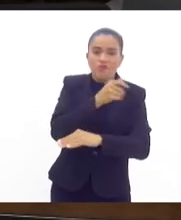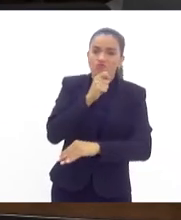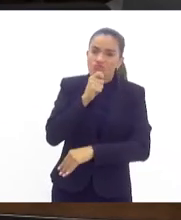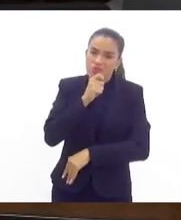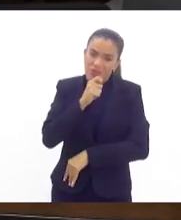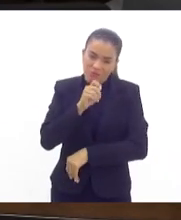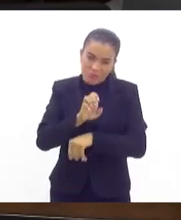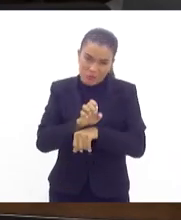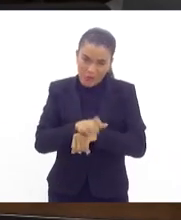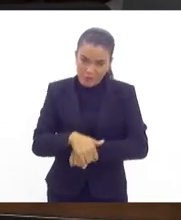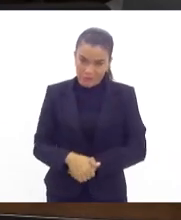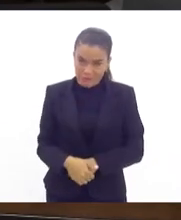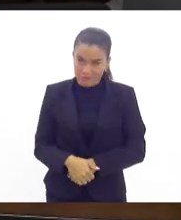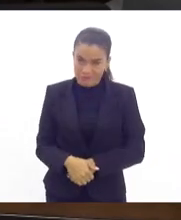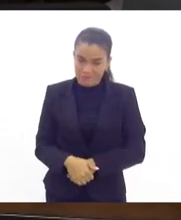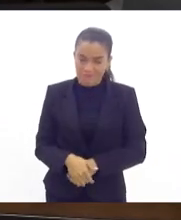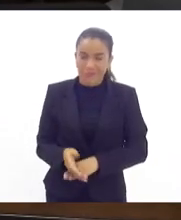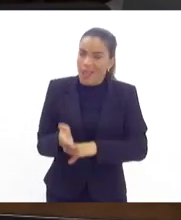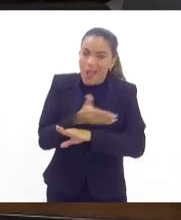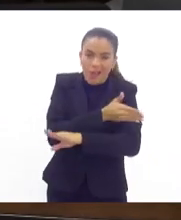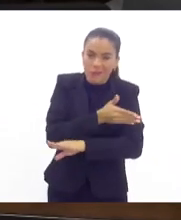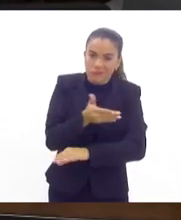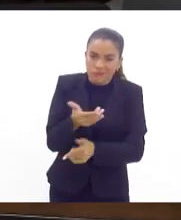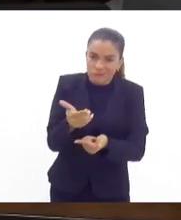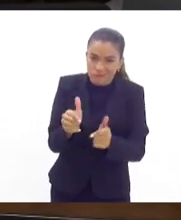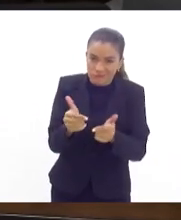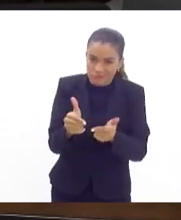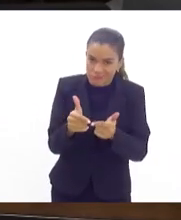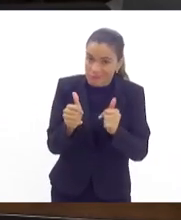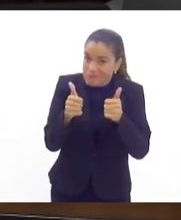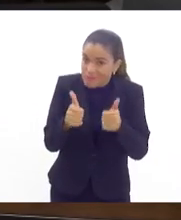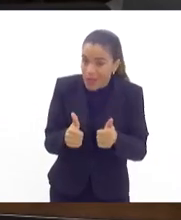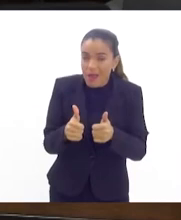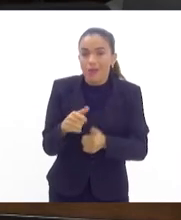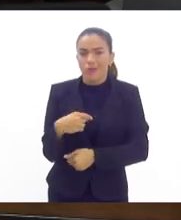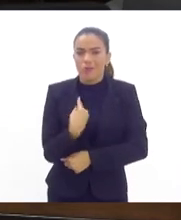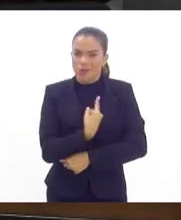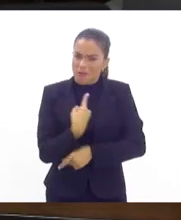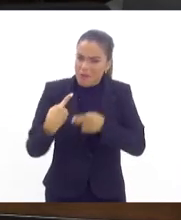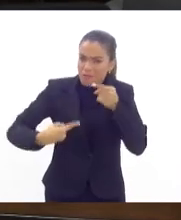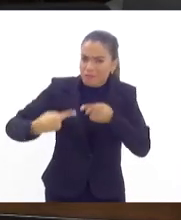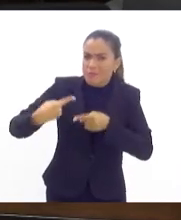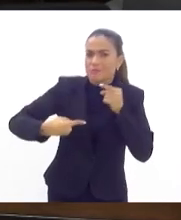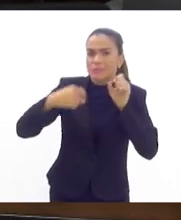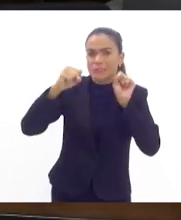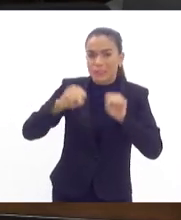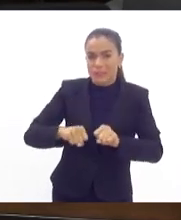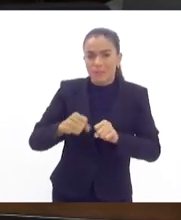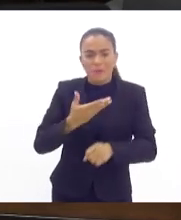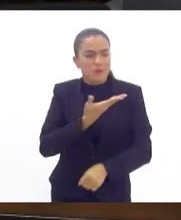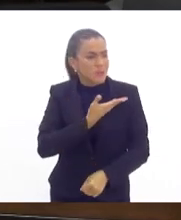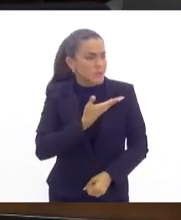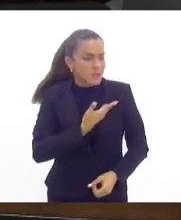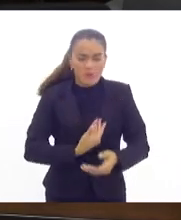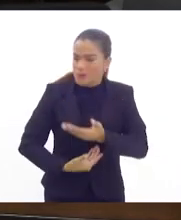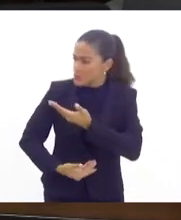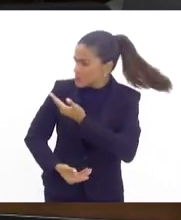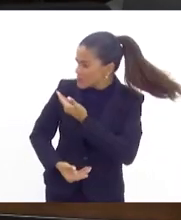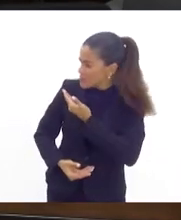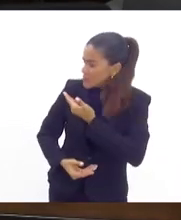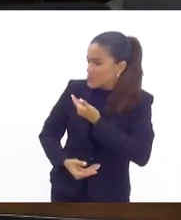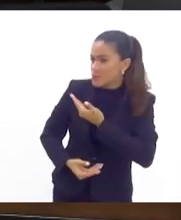no estado não existia isso tá e nós vamos fazer esse debate com certeza Então meus amigos